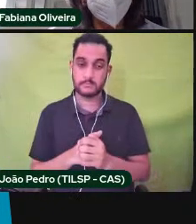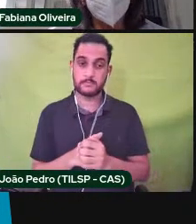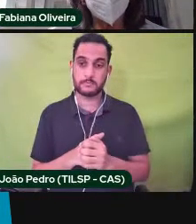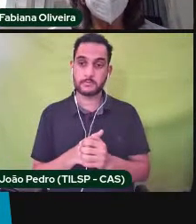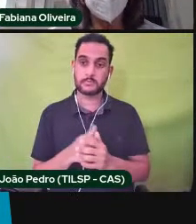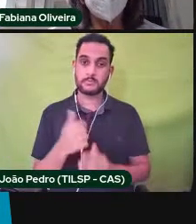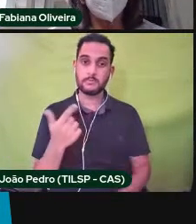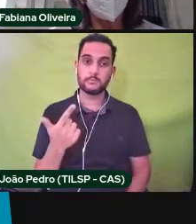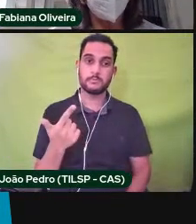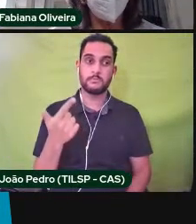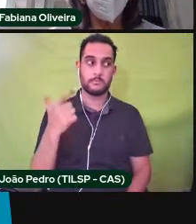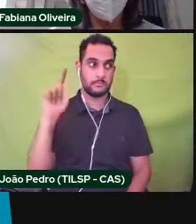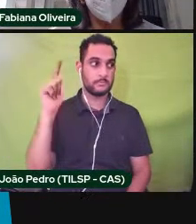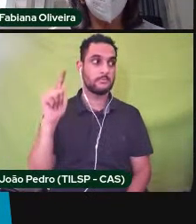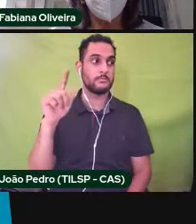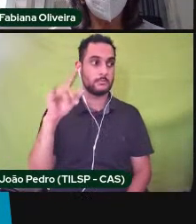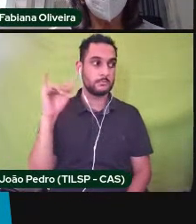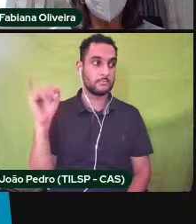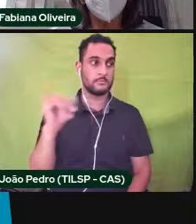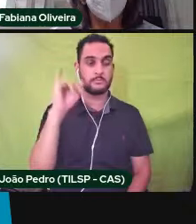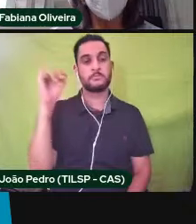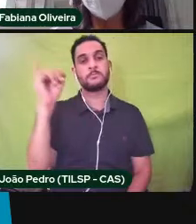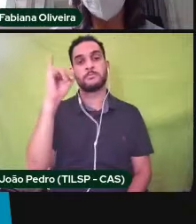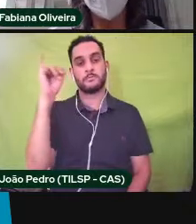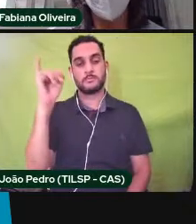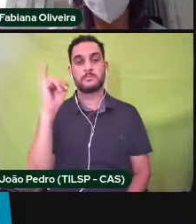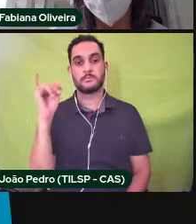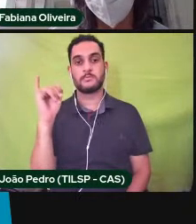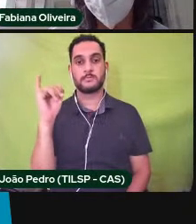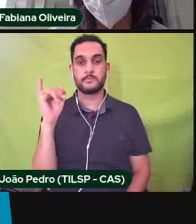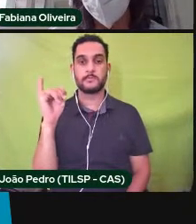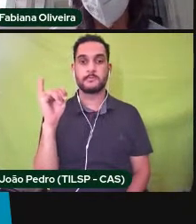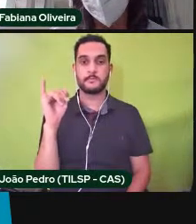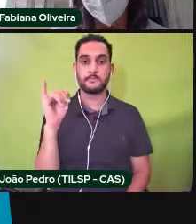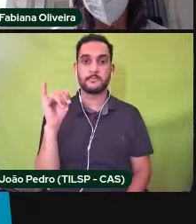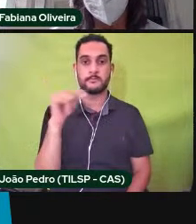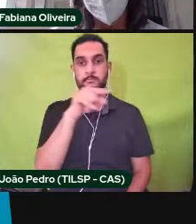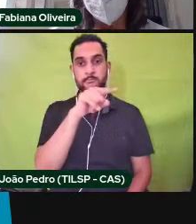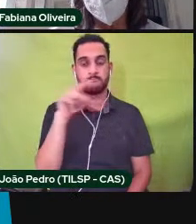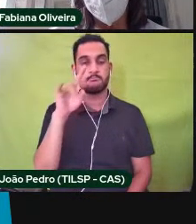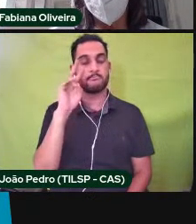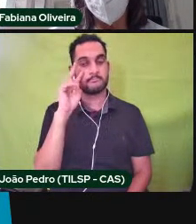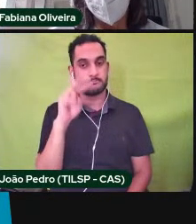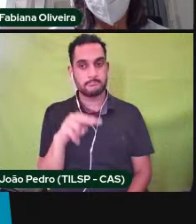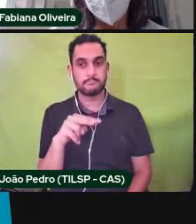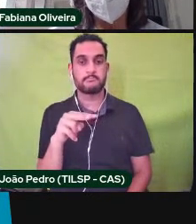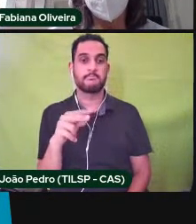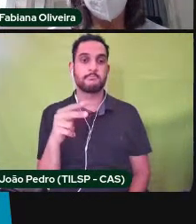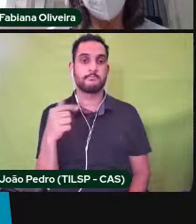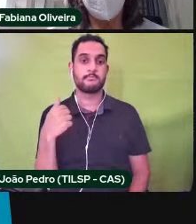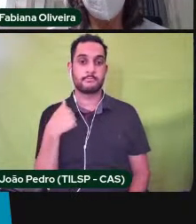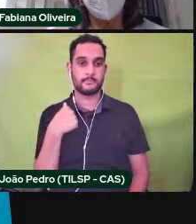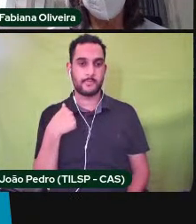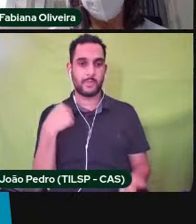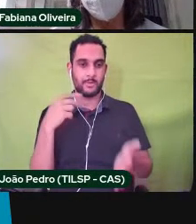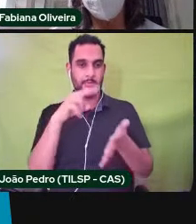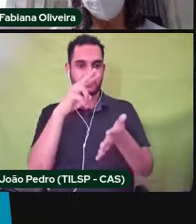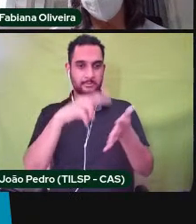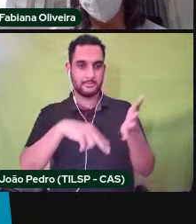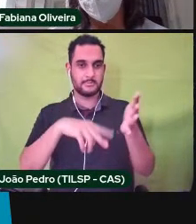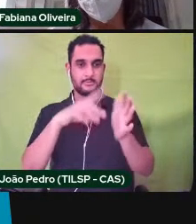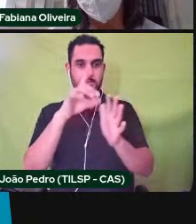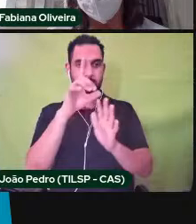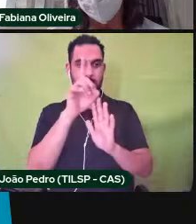Um outro destaque da declaração de Incheon, que vocês podem ver o tanto que eu... Assim, eu leio essa declaração, cada vez que eu